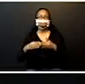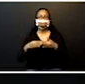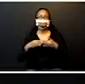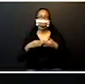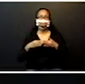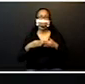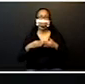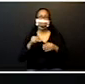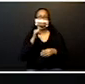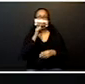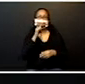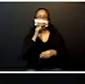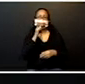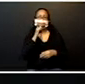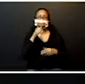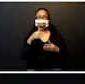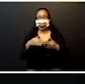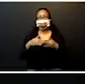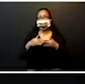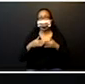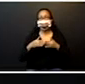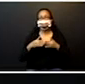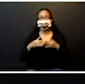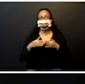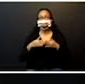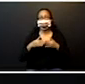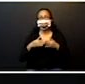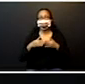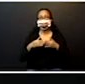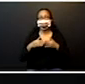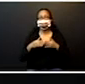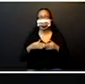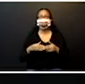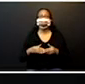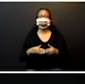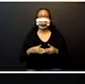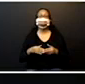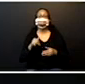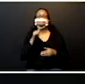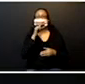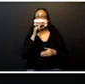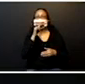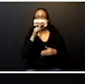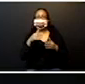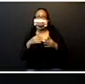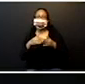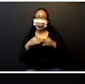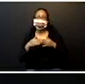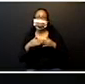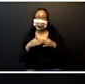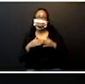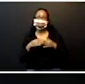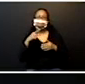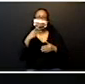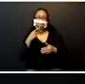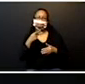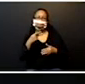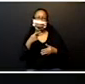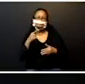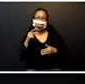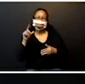você diz assim, por favor, é um pedido. E ele dá um exemplo, ó, por favor, fale mais